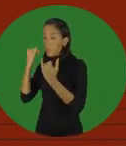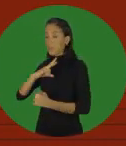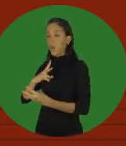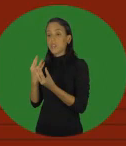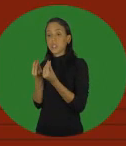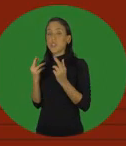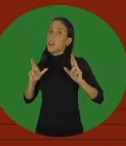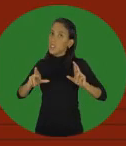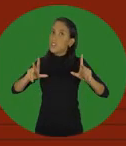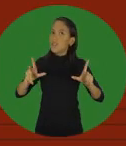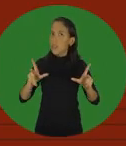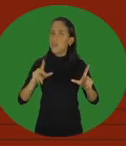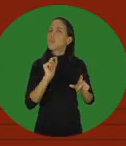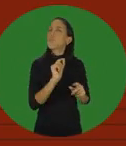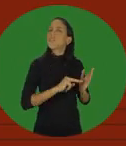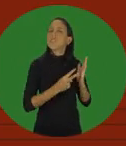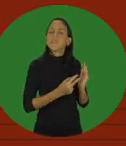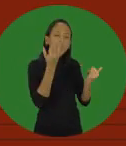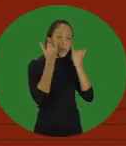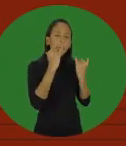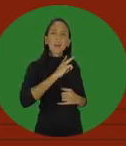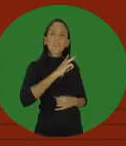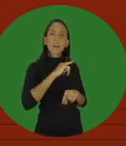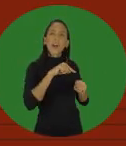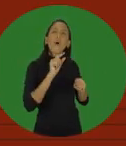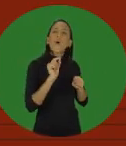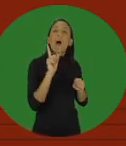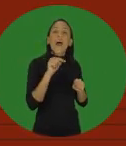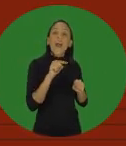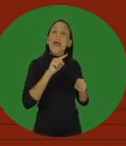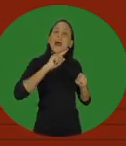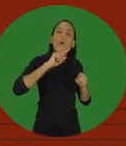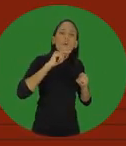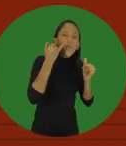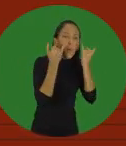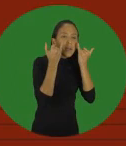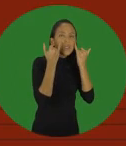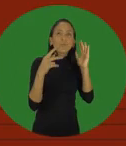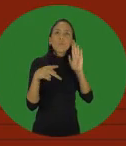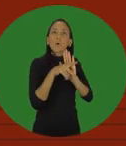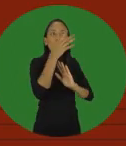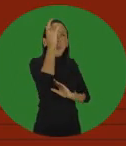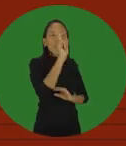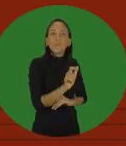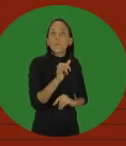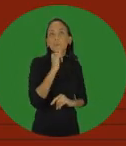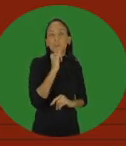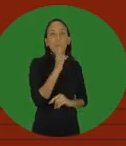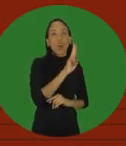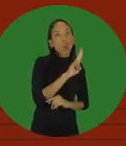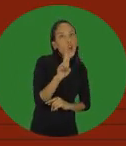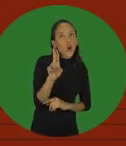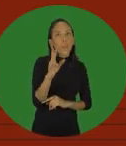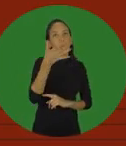todos aqueles dados que identificam uma pessoa, como nome, telefone, e-mail, número da CNH